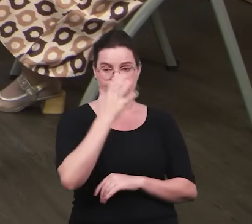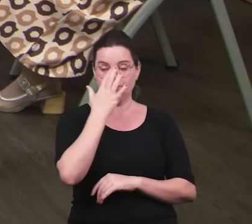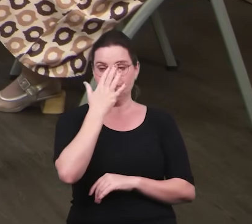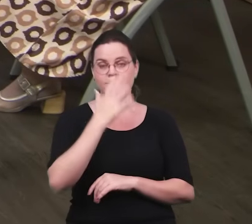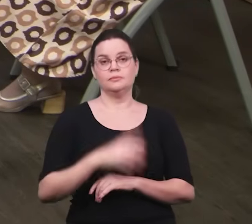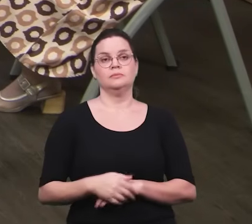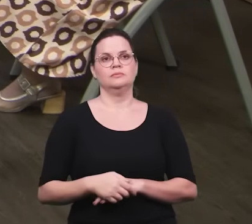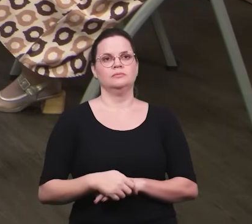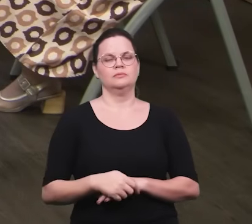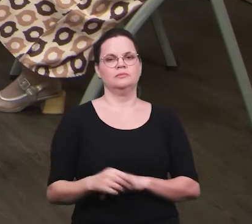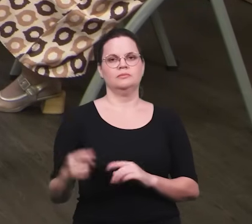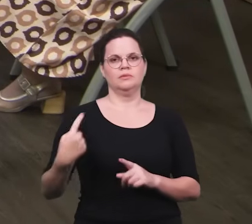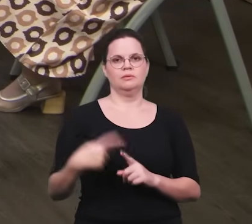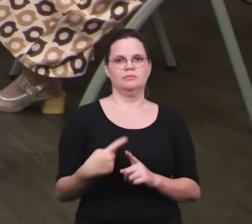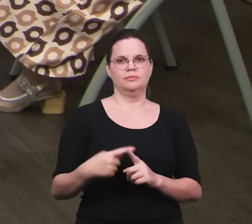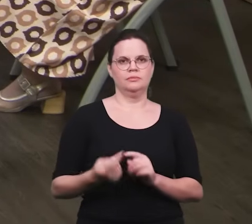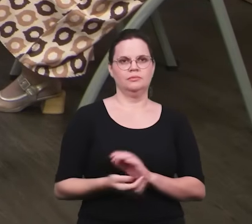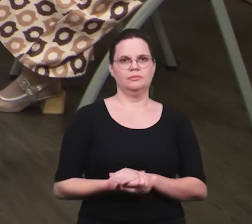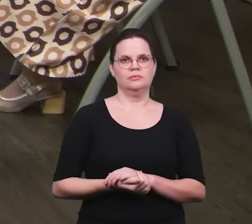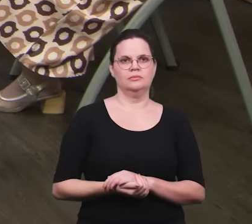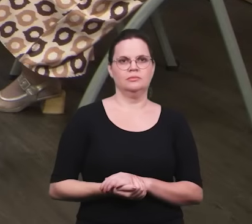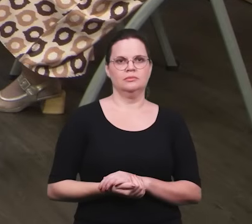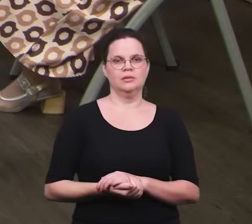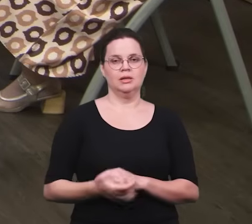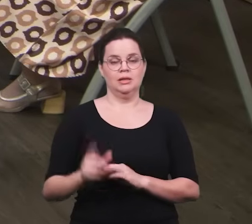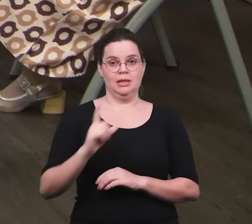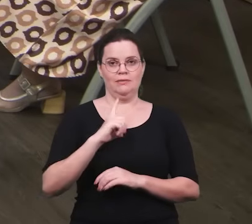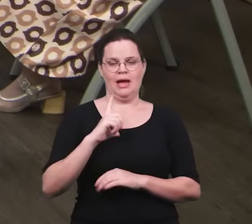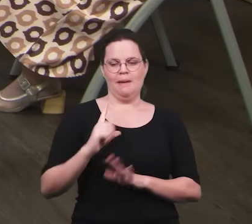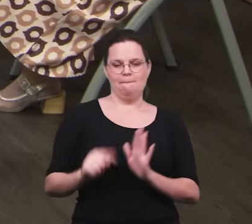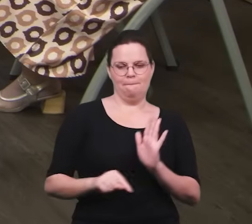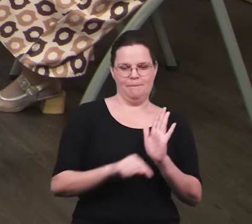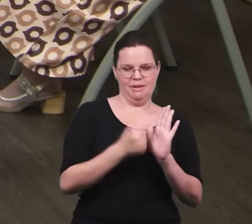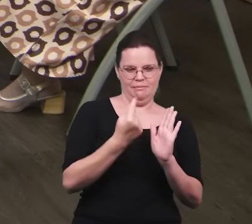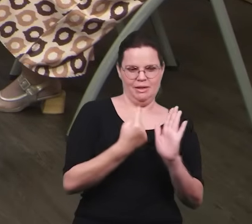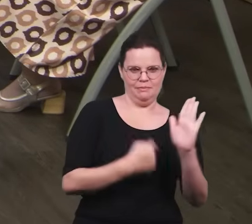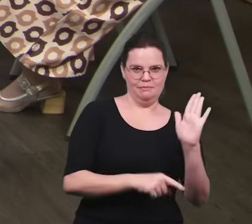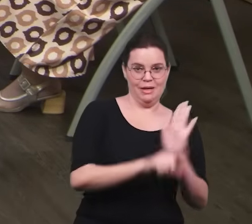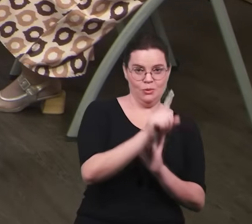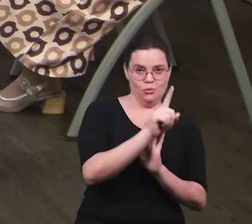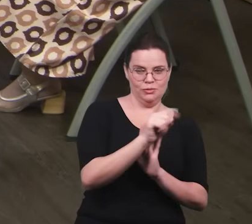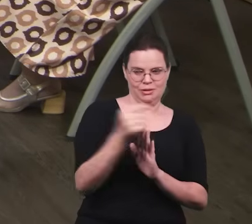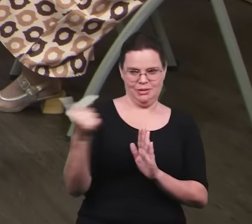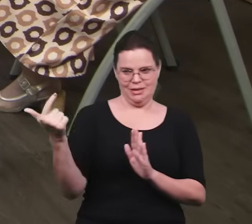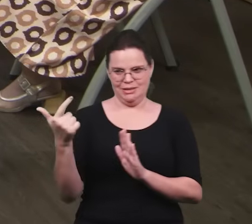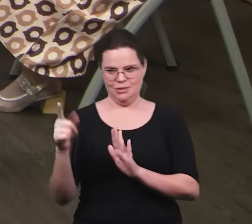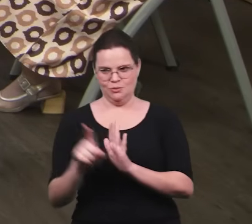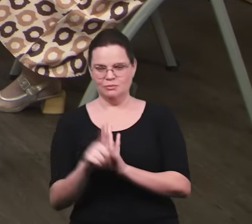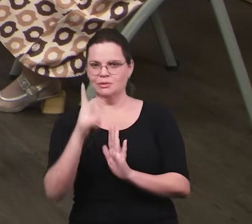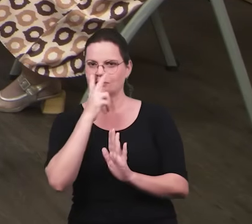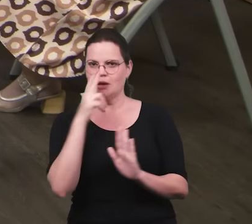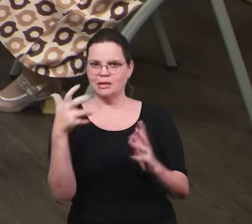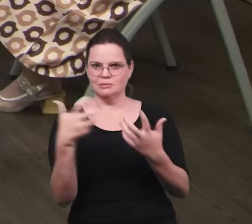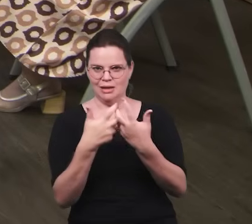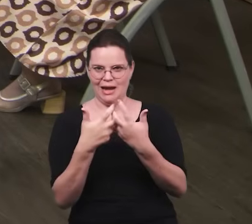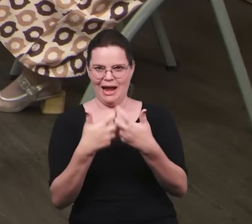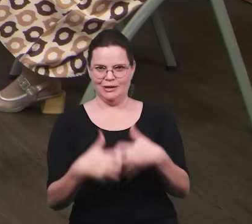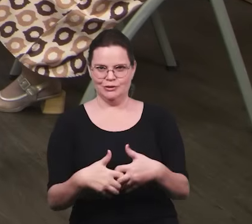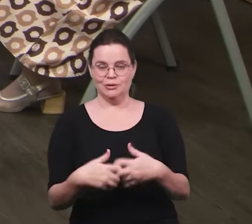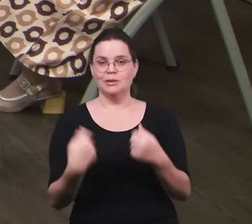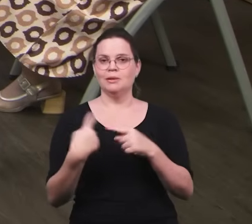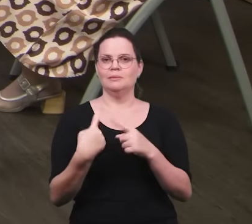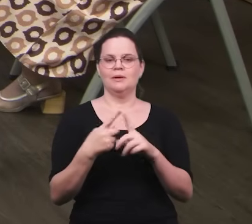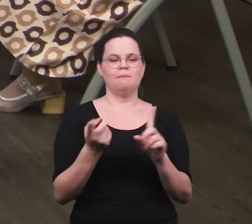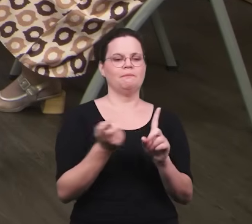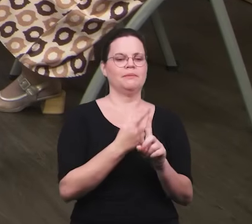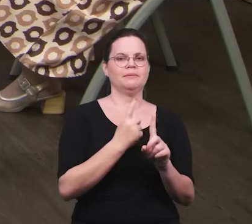porque há uma associação entre a primeira pergunta que foi feita e essa segunda pergunta, porque a primeira está no